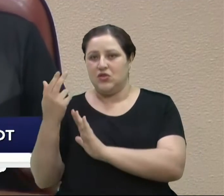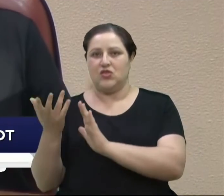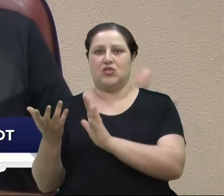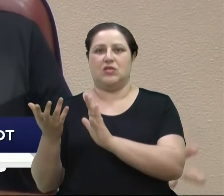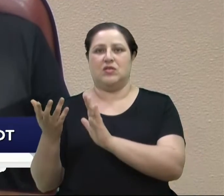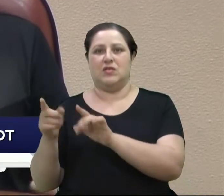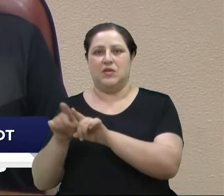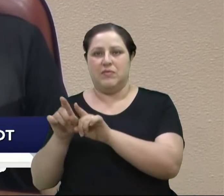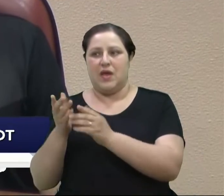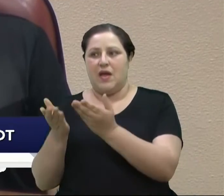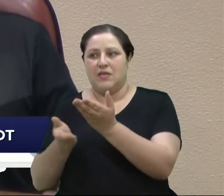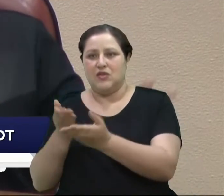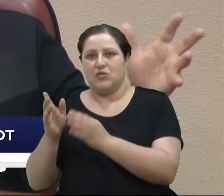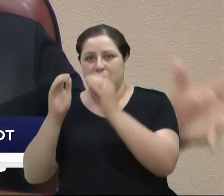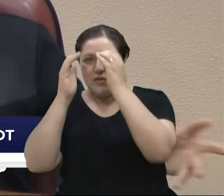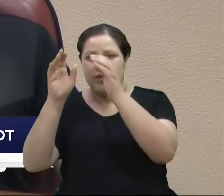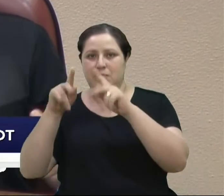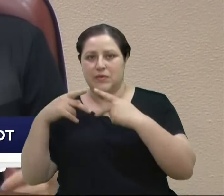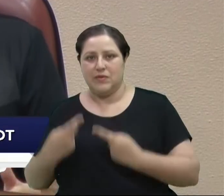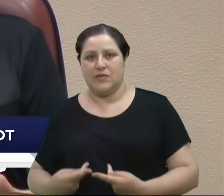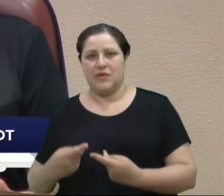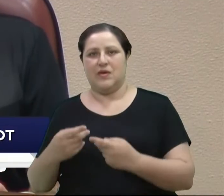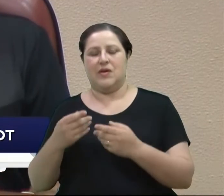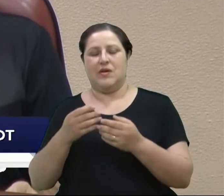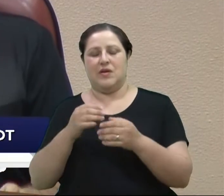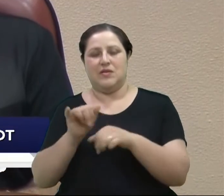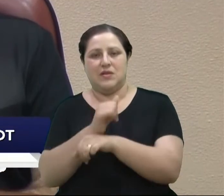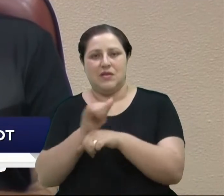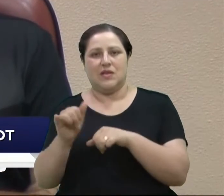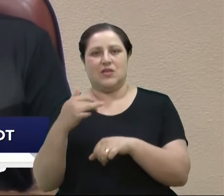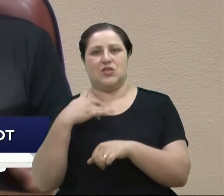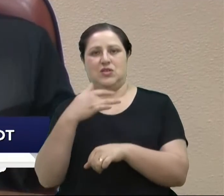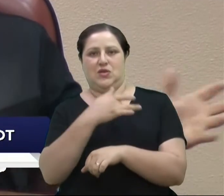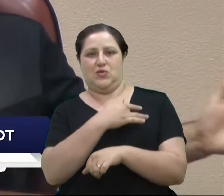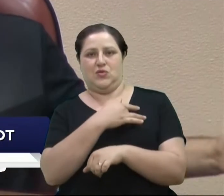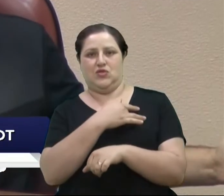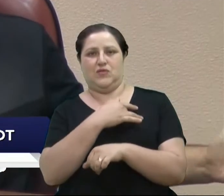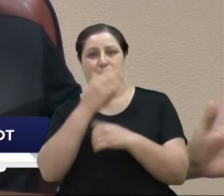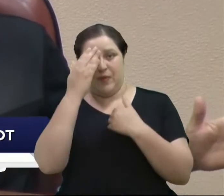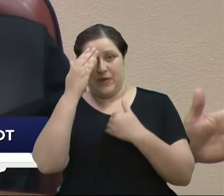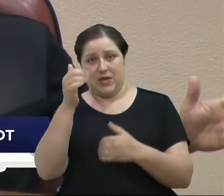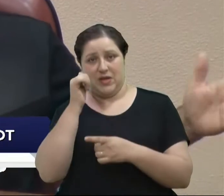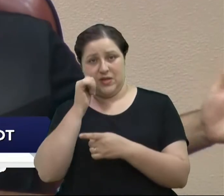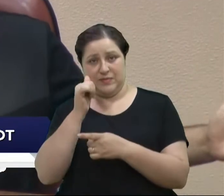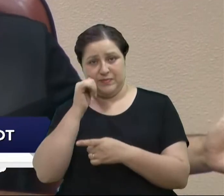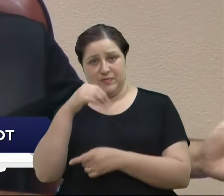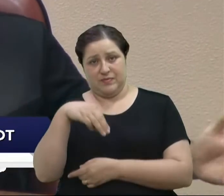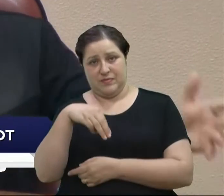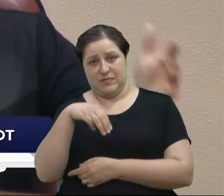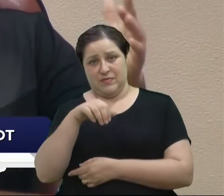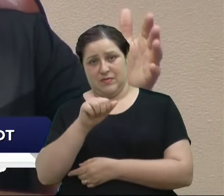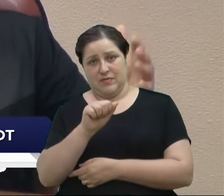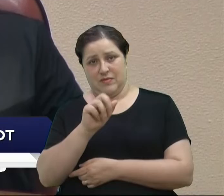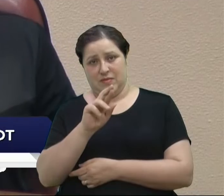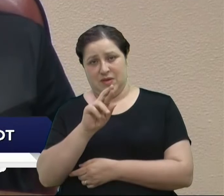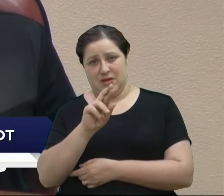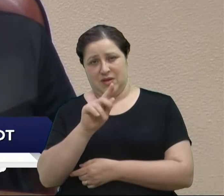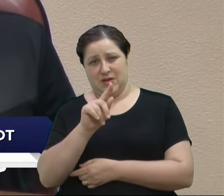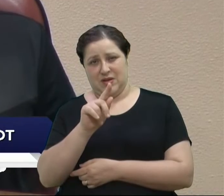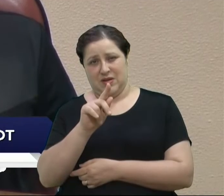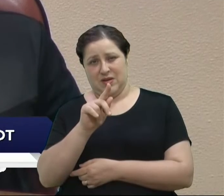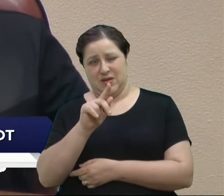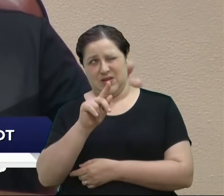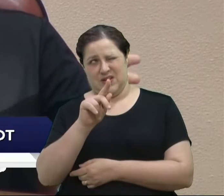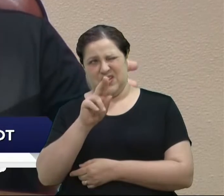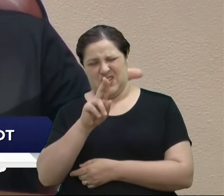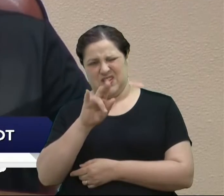na estratégia de saúde da família, com os agentes de saúde. Margit, então, quero te agradecer, ficou no lugar da secretária, mas é o que eu